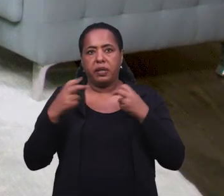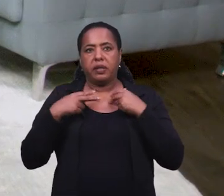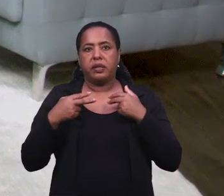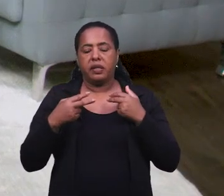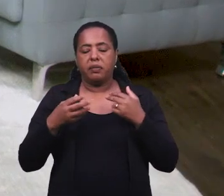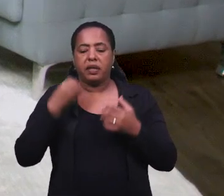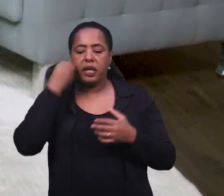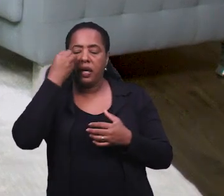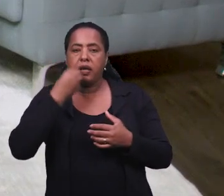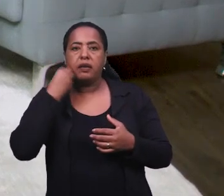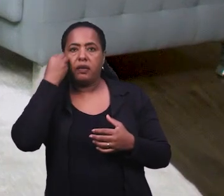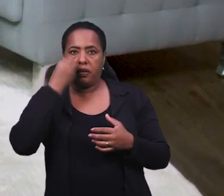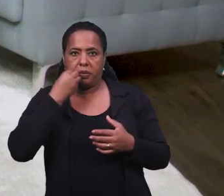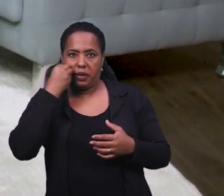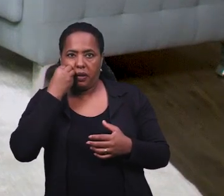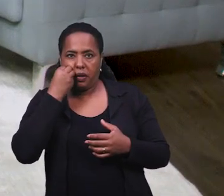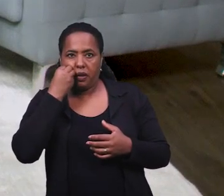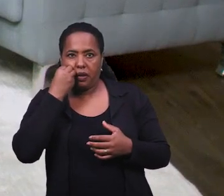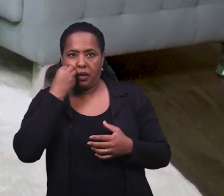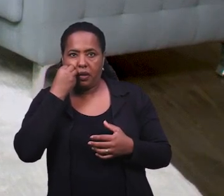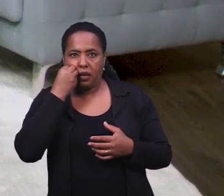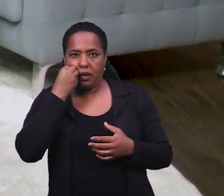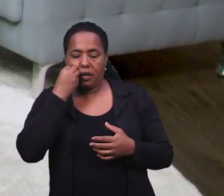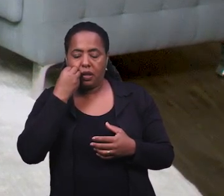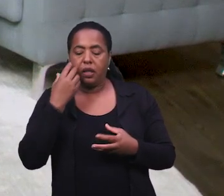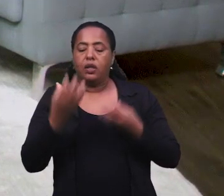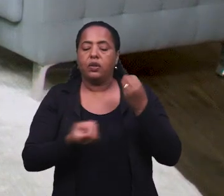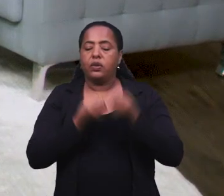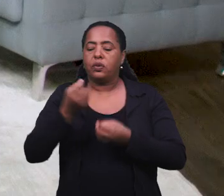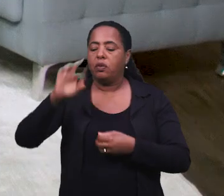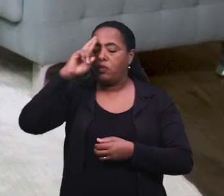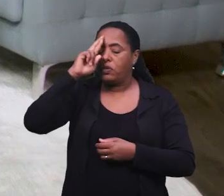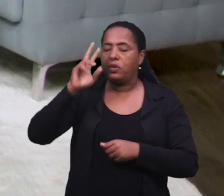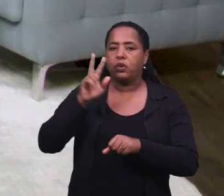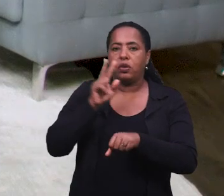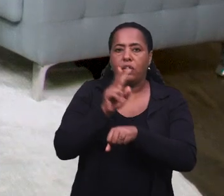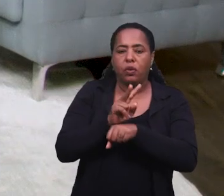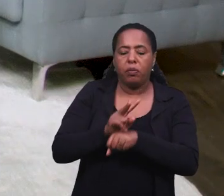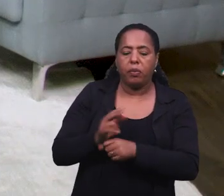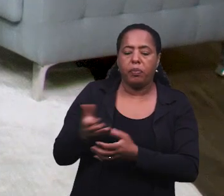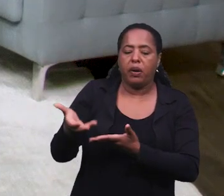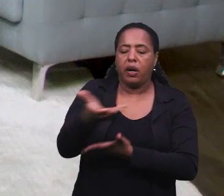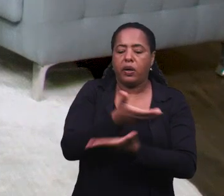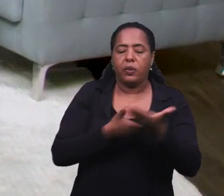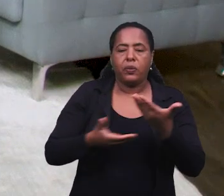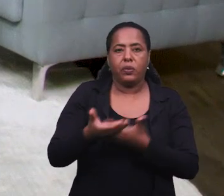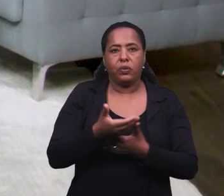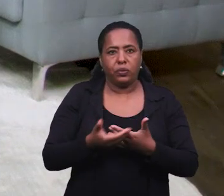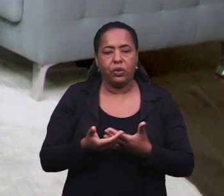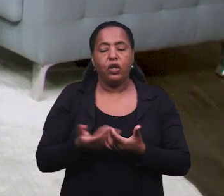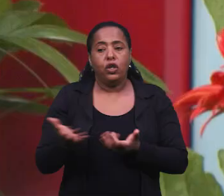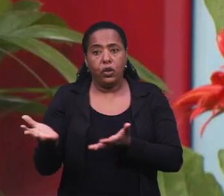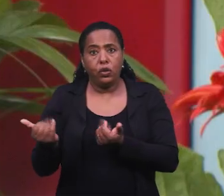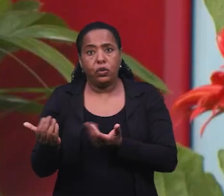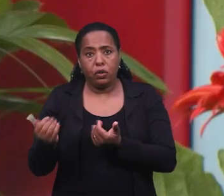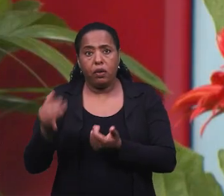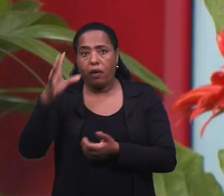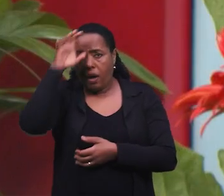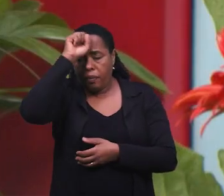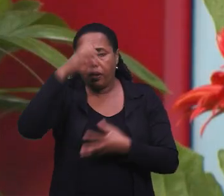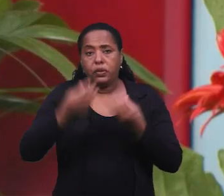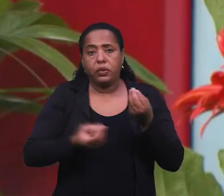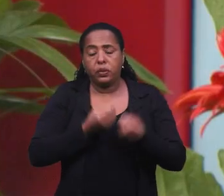vê o olhar de amor que elas têm por nós, de saber desde criança, não, esse daqui eu conheci criança, hoje